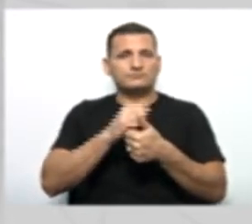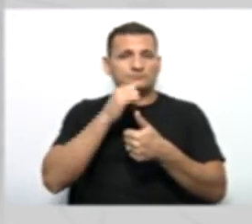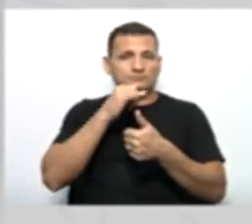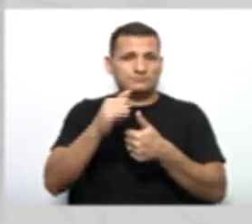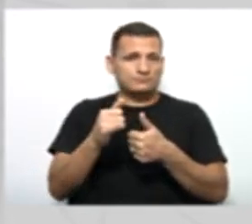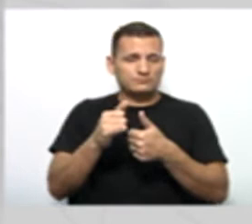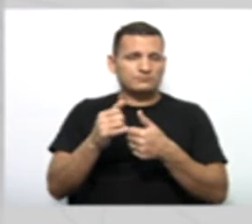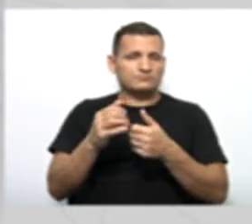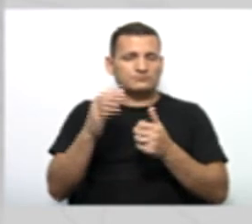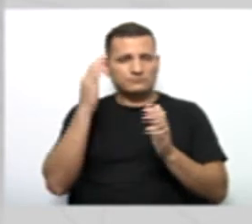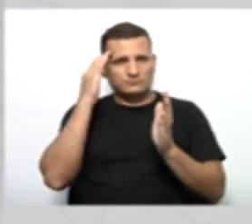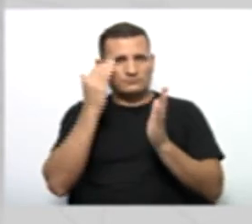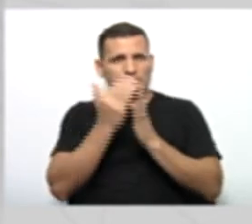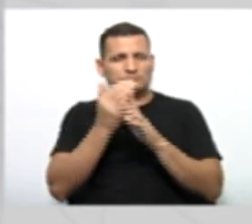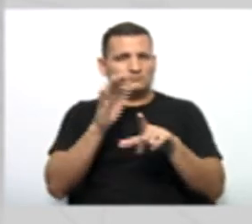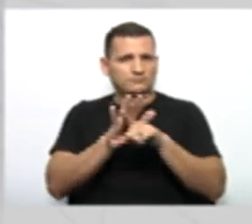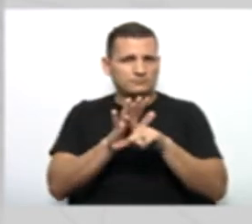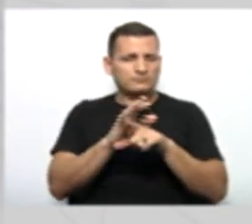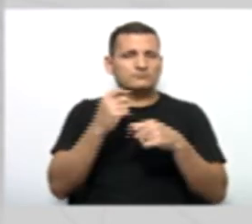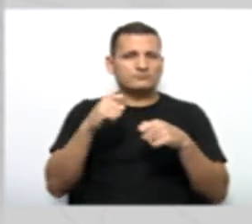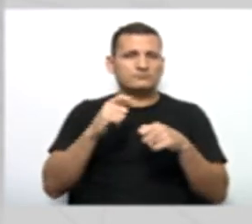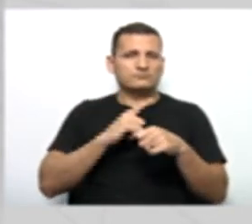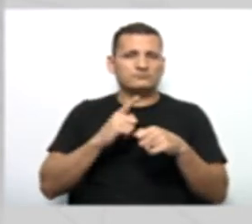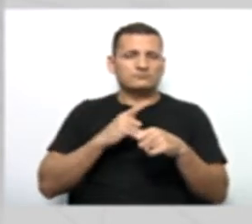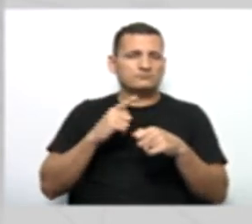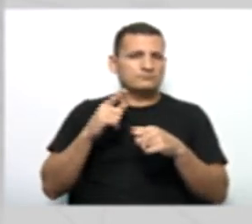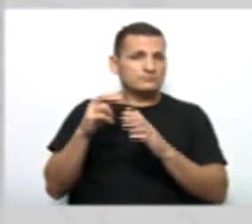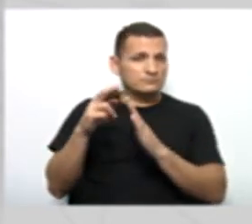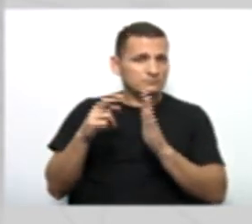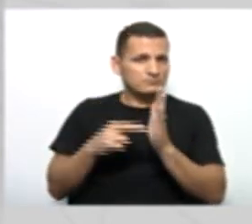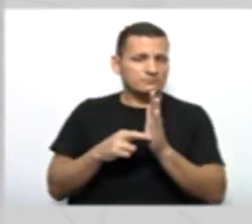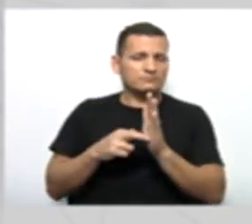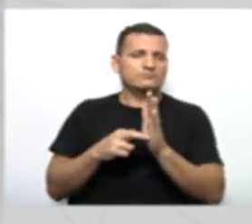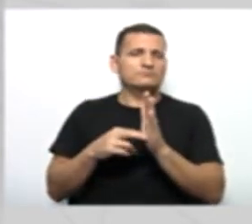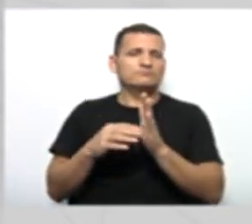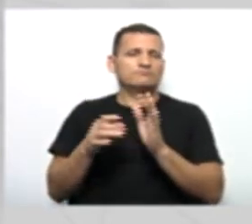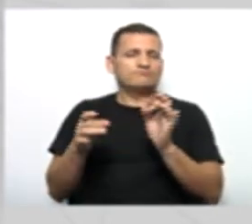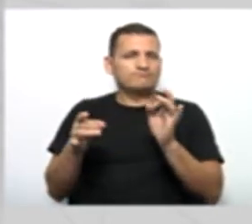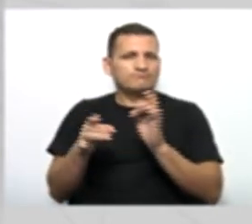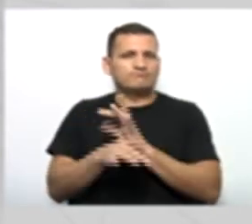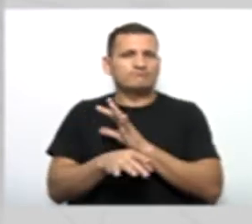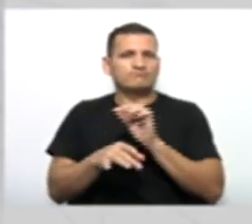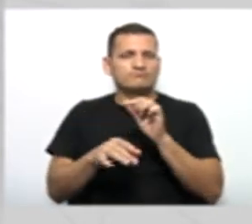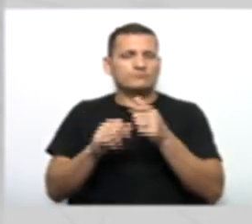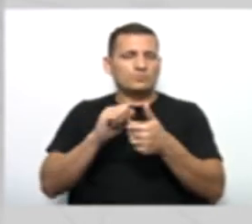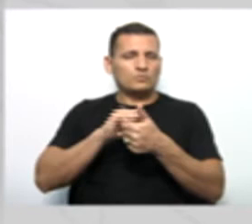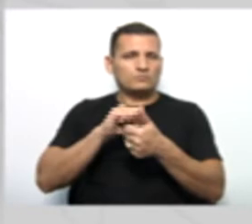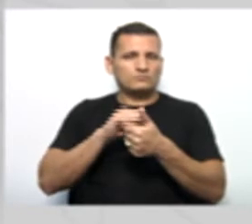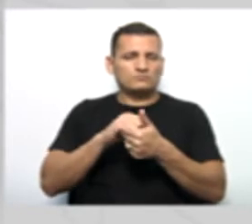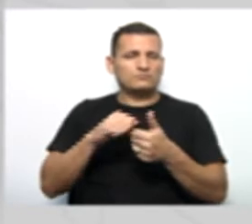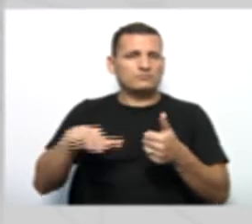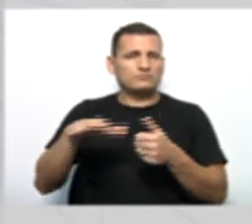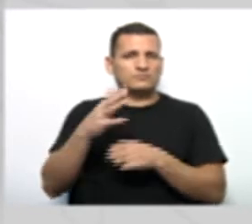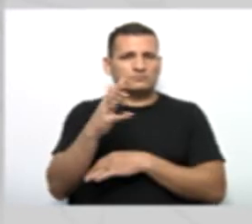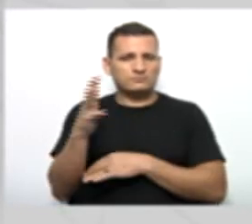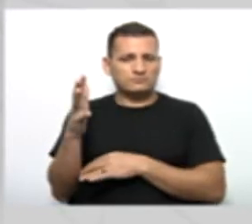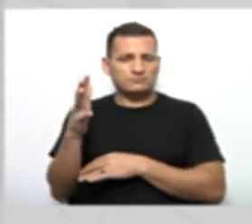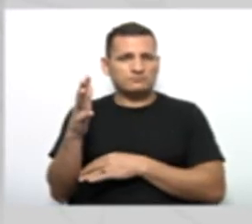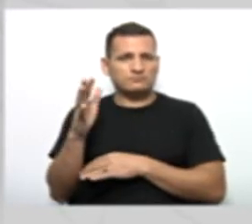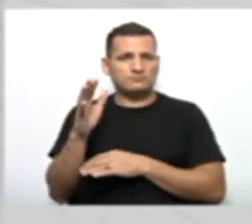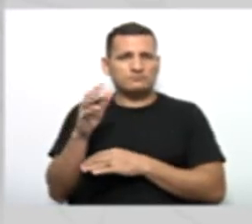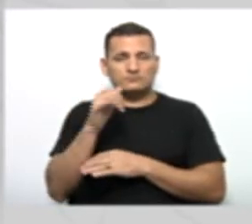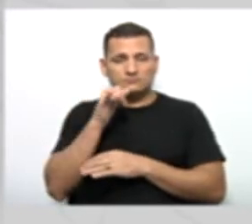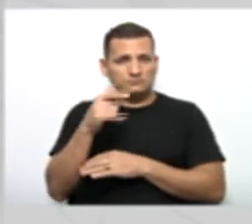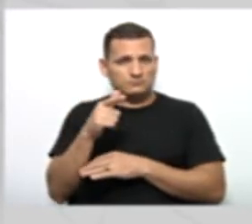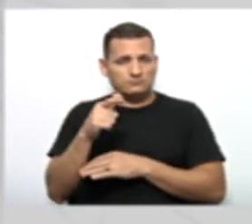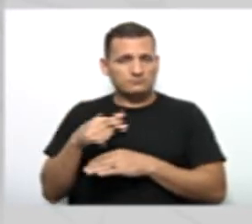critérios definidos. Por quê? Se não tiver critérios definidos de qualidade ambiental, algumas pessoas vão entender que não se